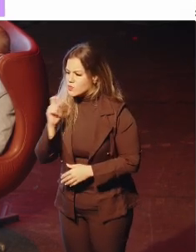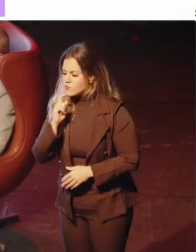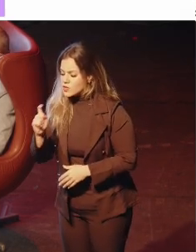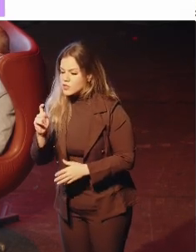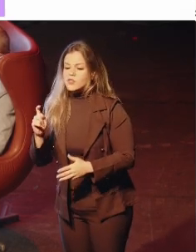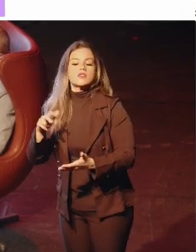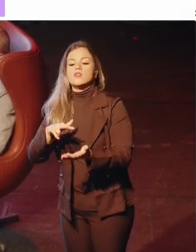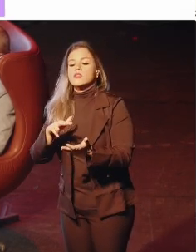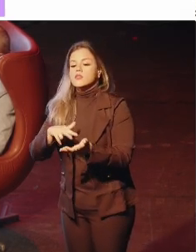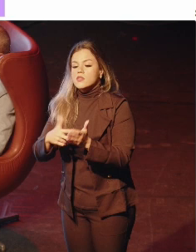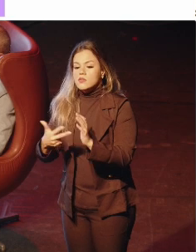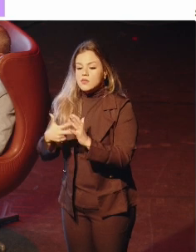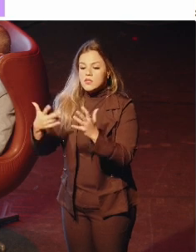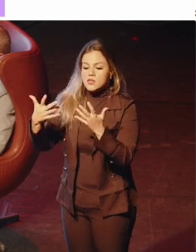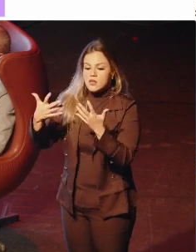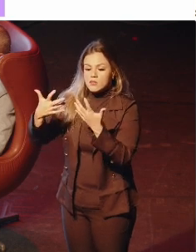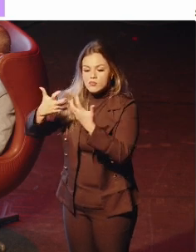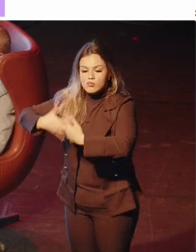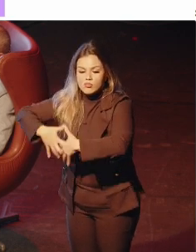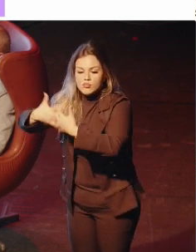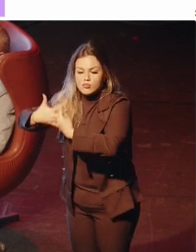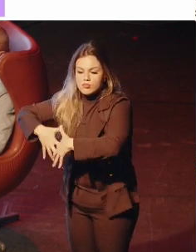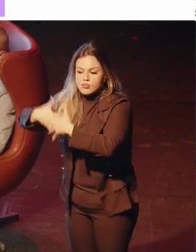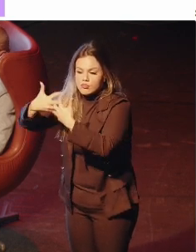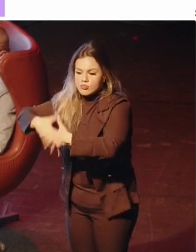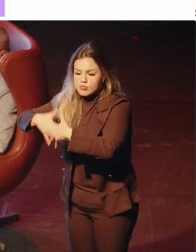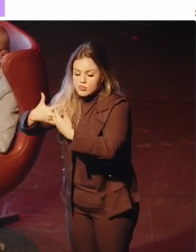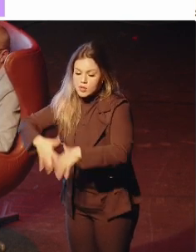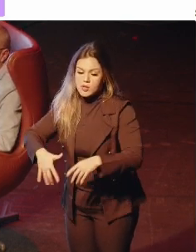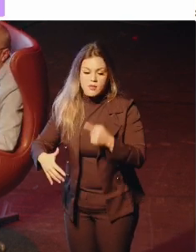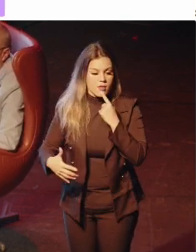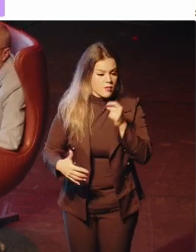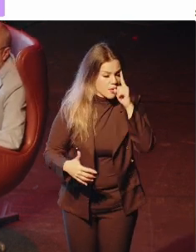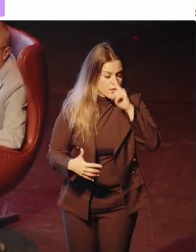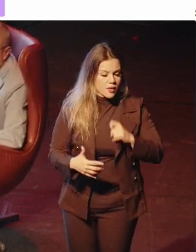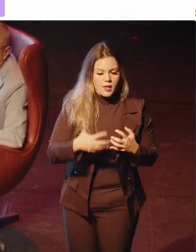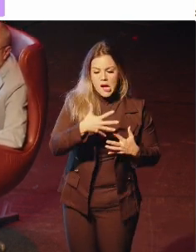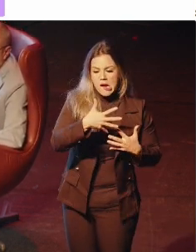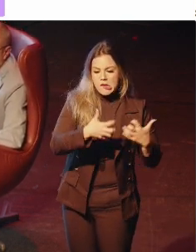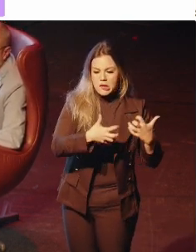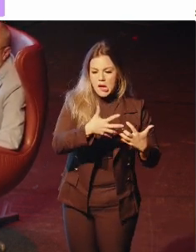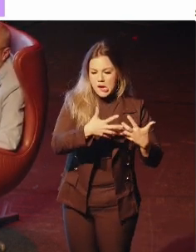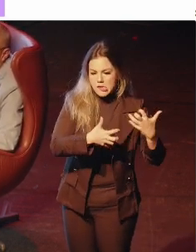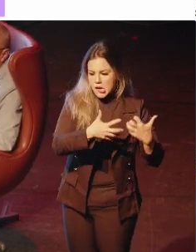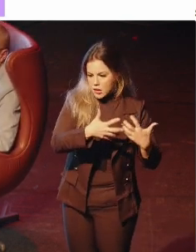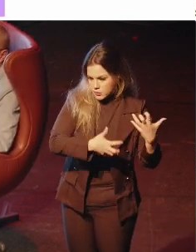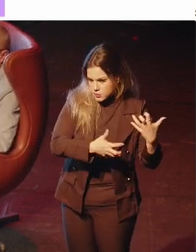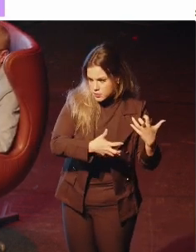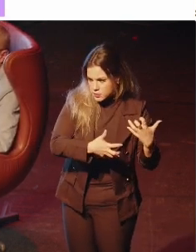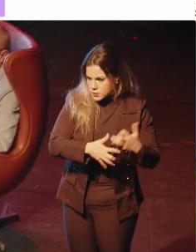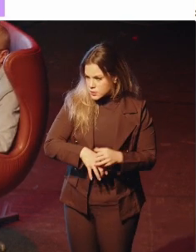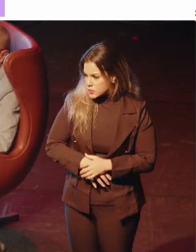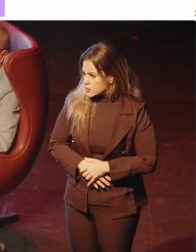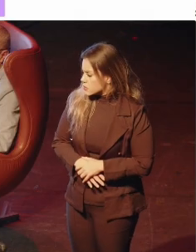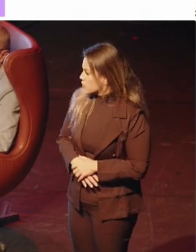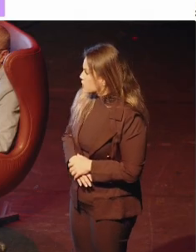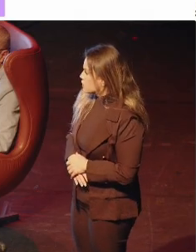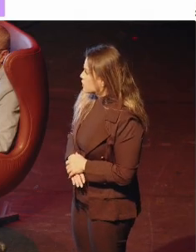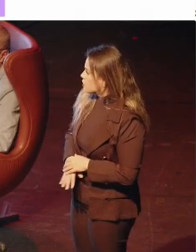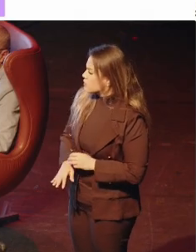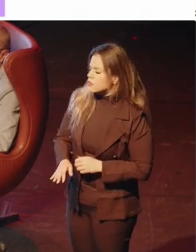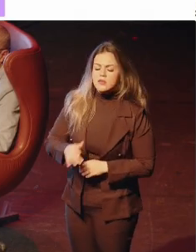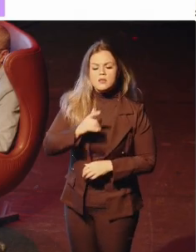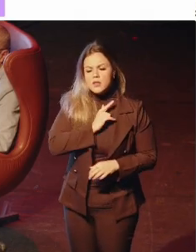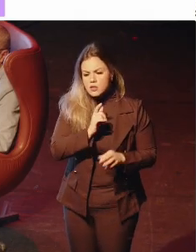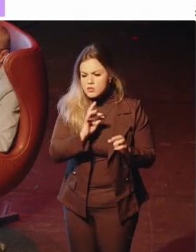é uma curva, e o cinza, que é a curva de quem não estava tomando a substância. É uma diferença